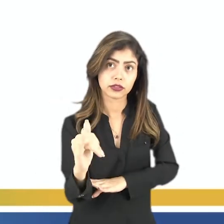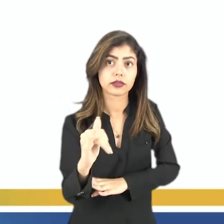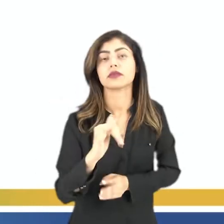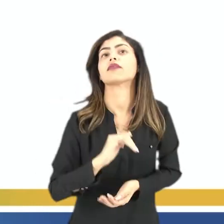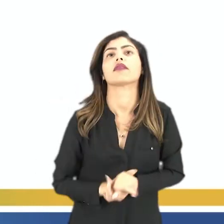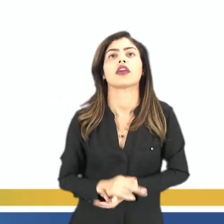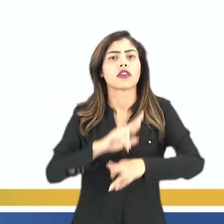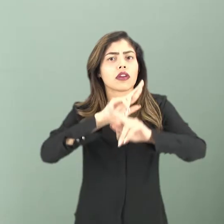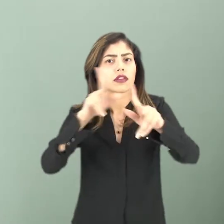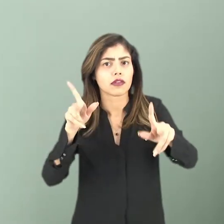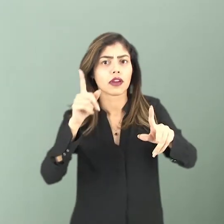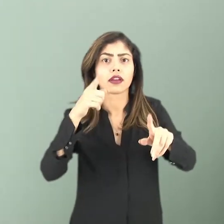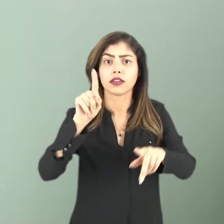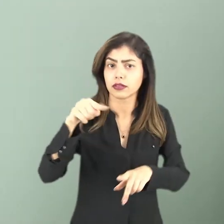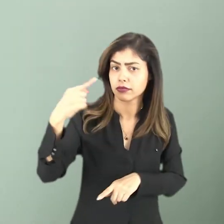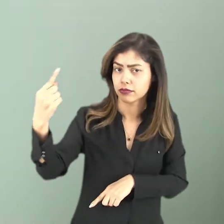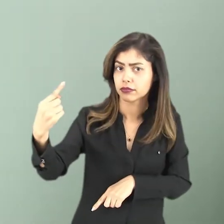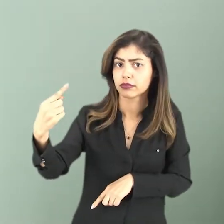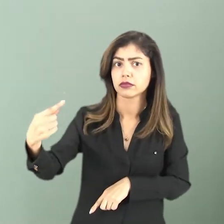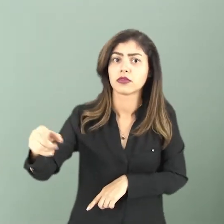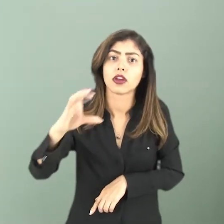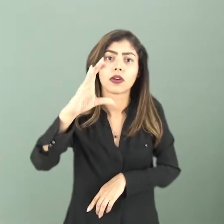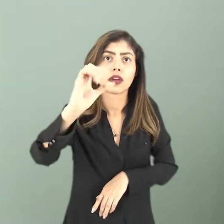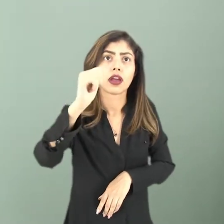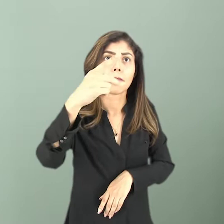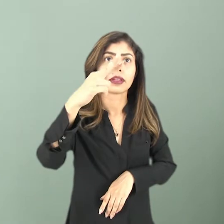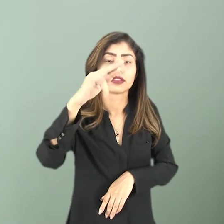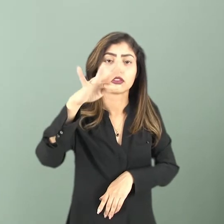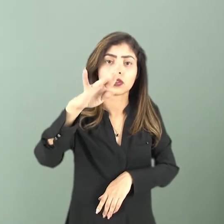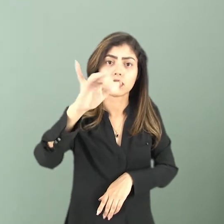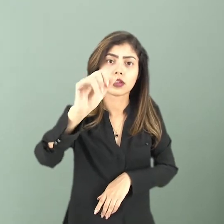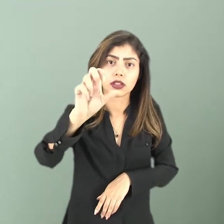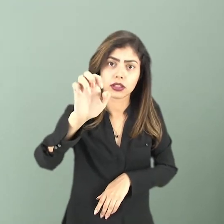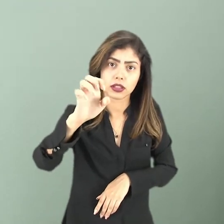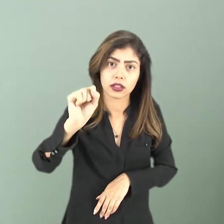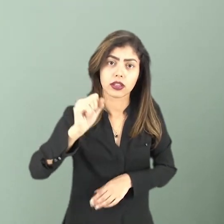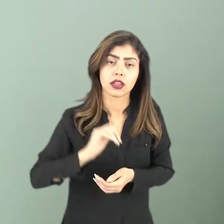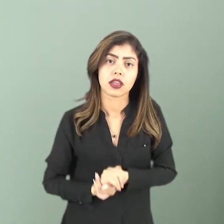Só que diferentemente lá dos capacitores,